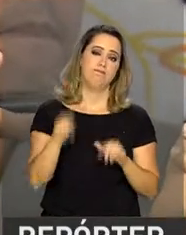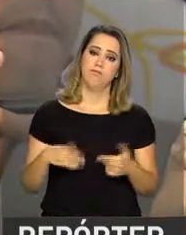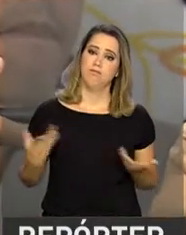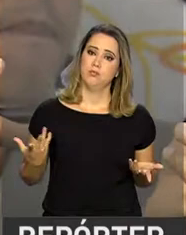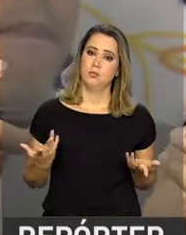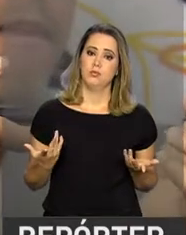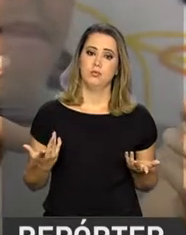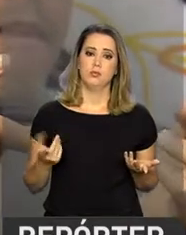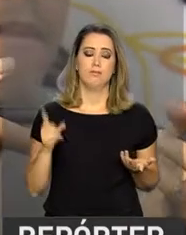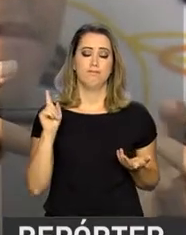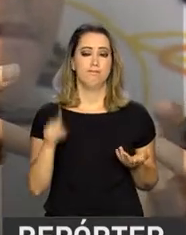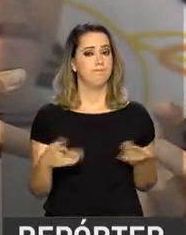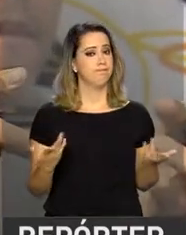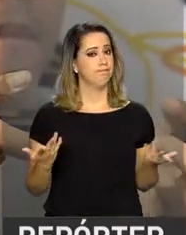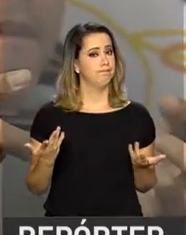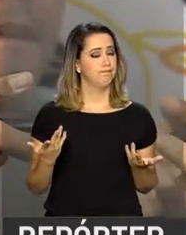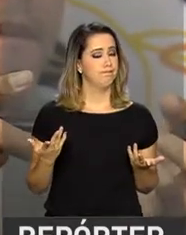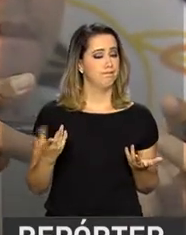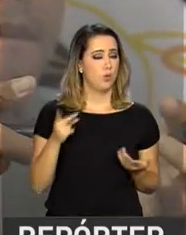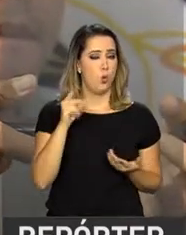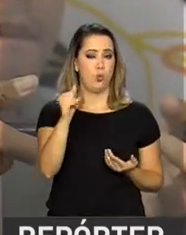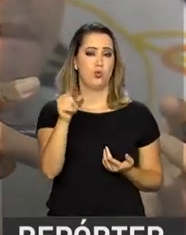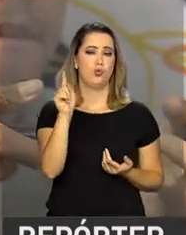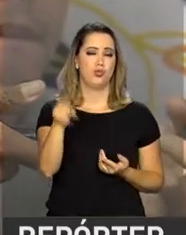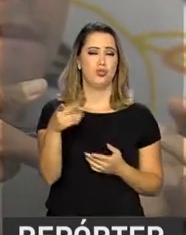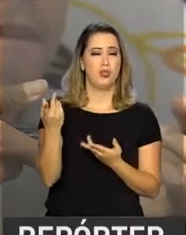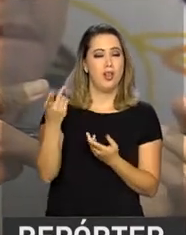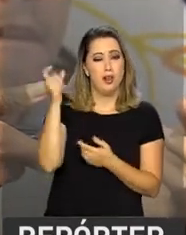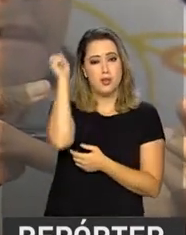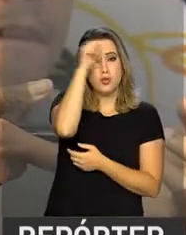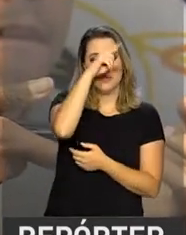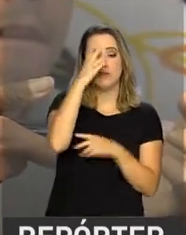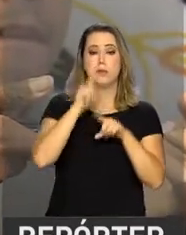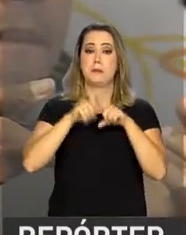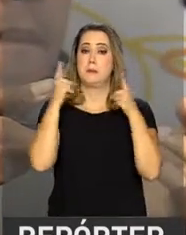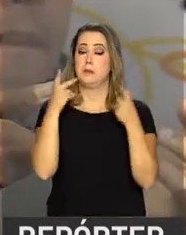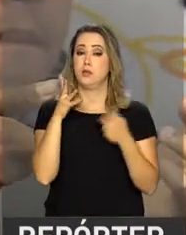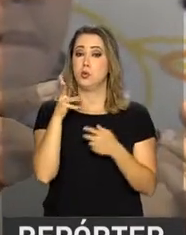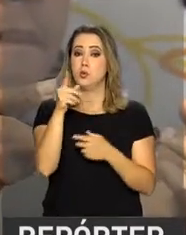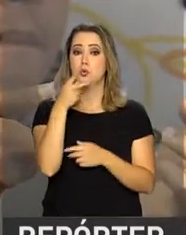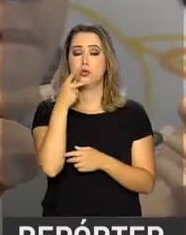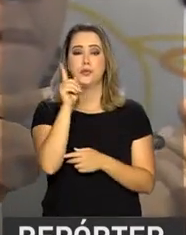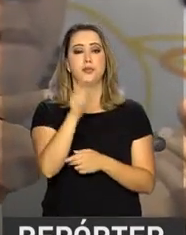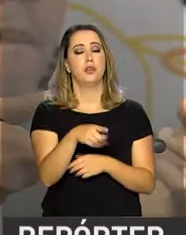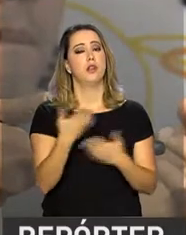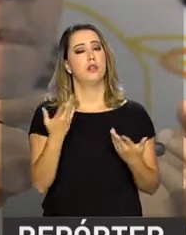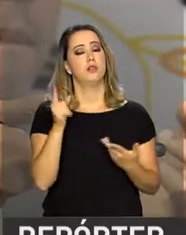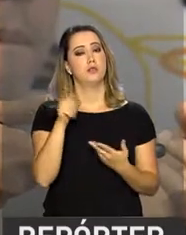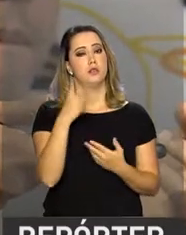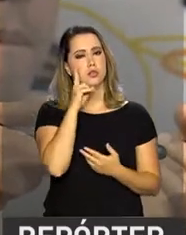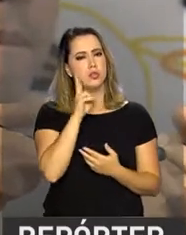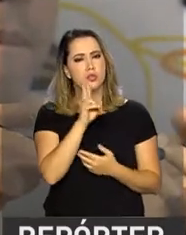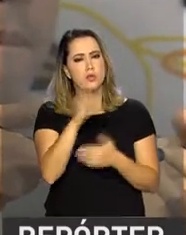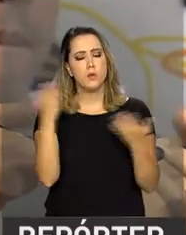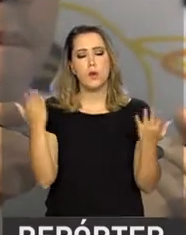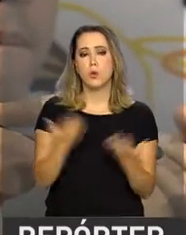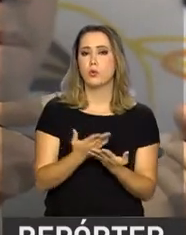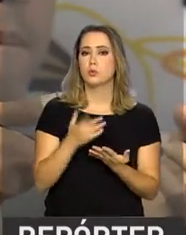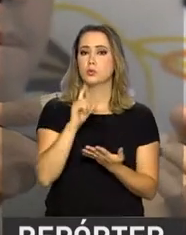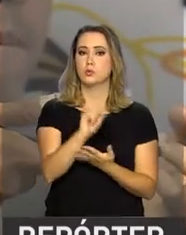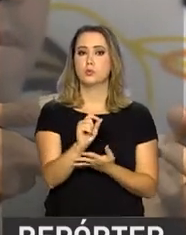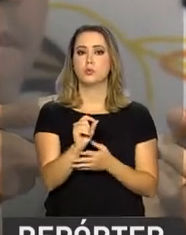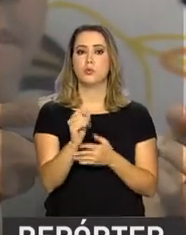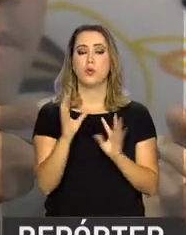seria um exercício, né, uma ilação. Mas tudo indica, considerando as condições atuais